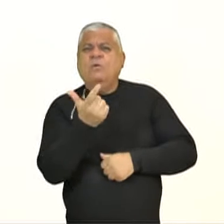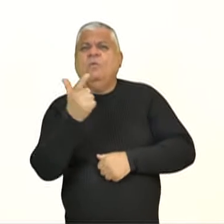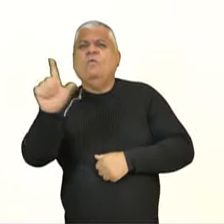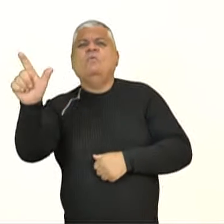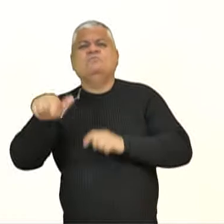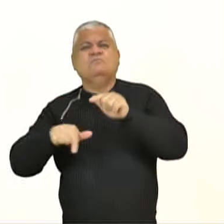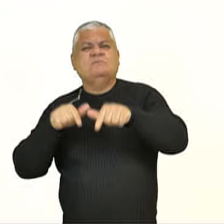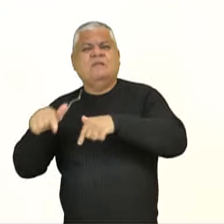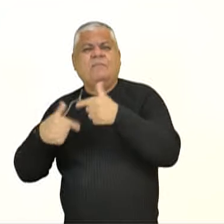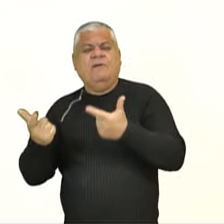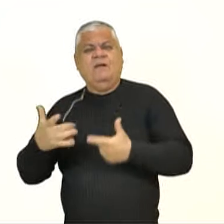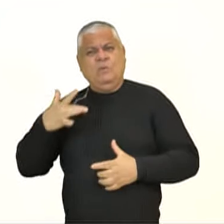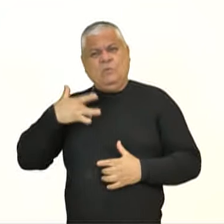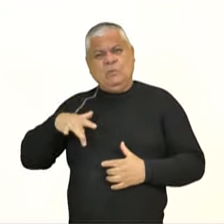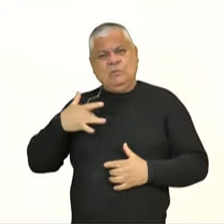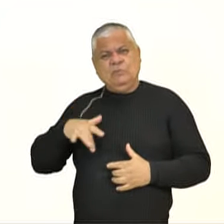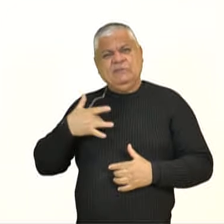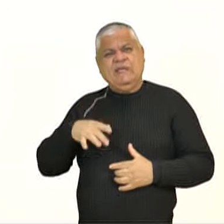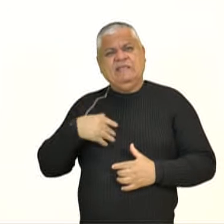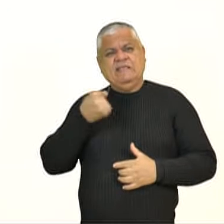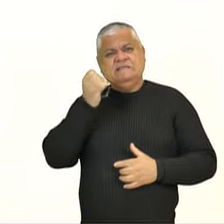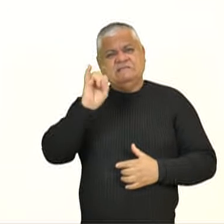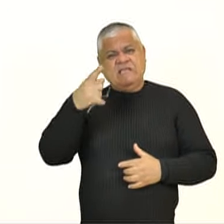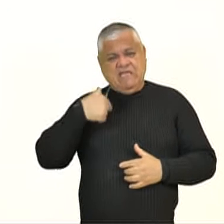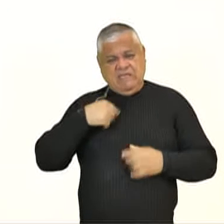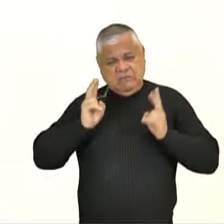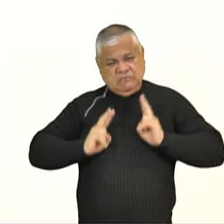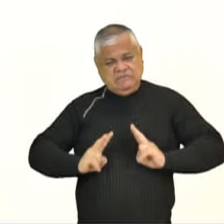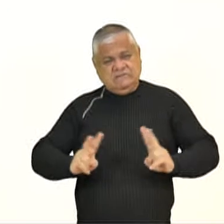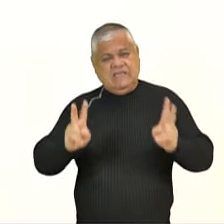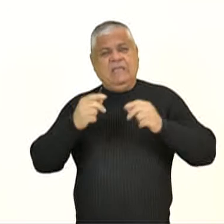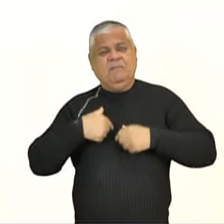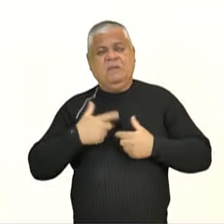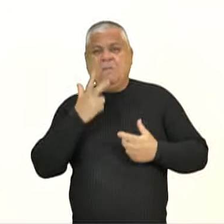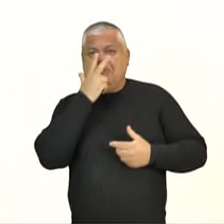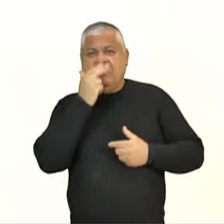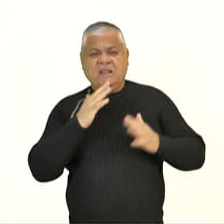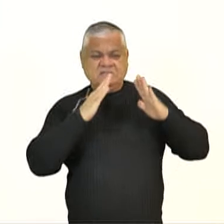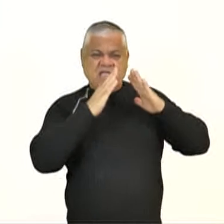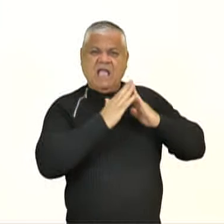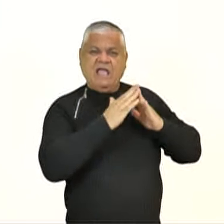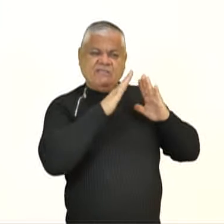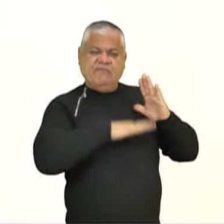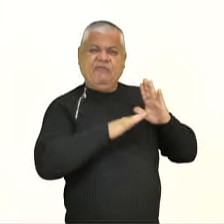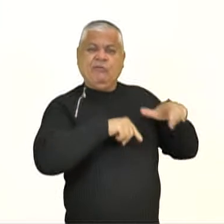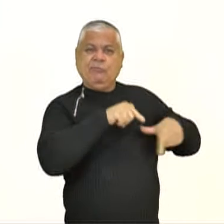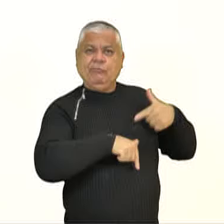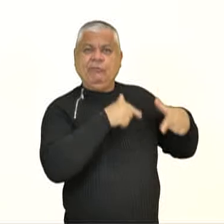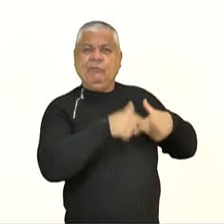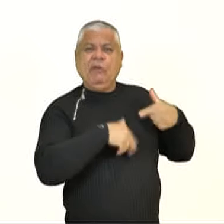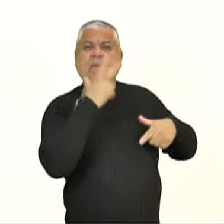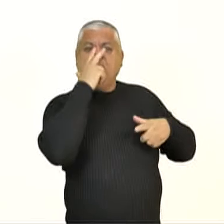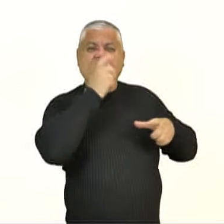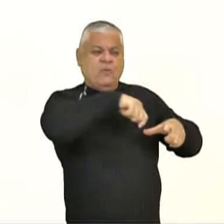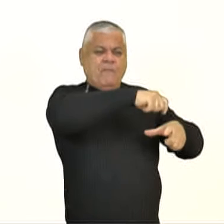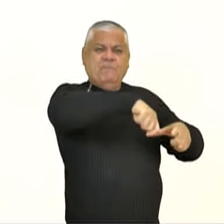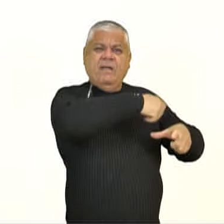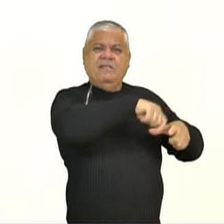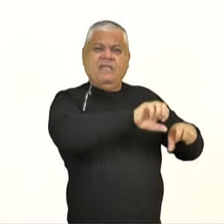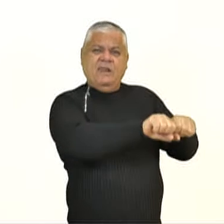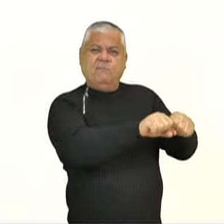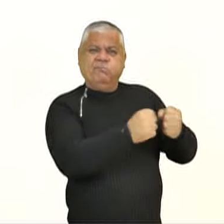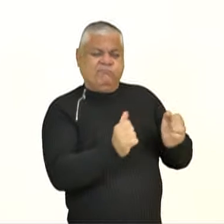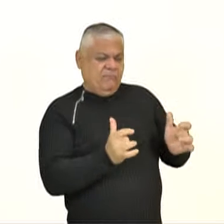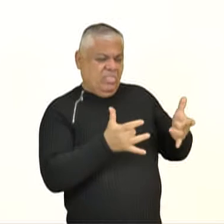aviamento. Coitada assim hei de estar, encerrada nessa casa, como panela sem asa,